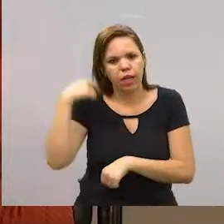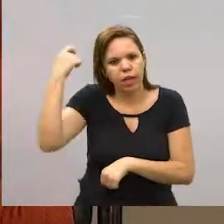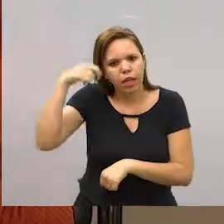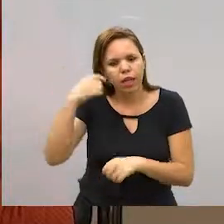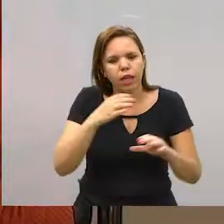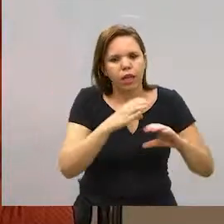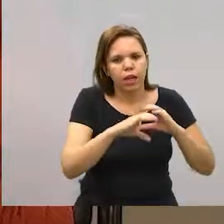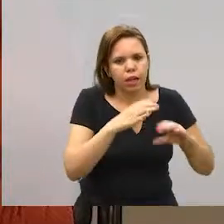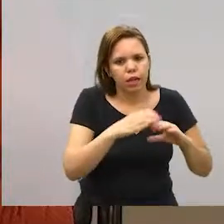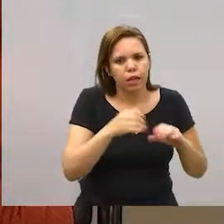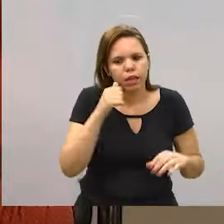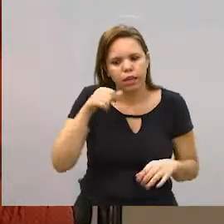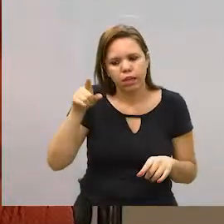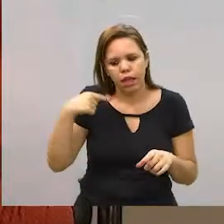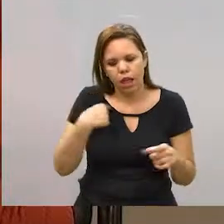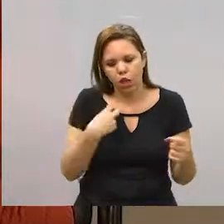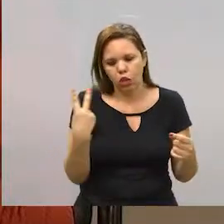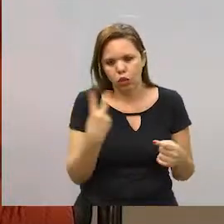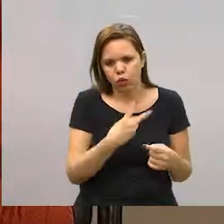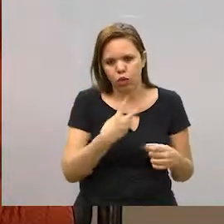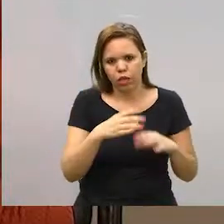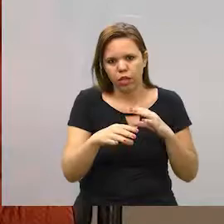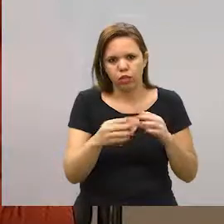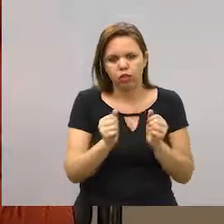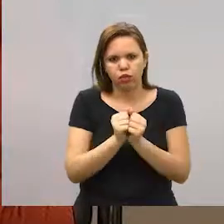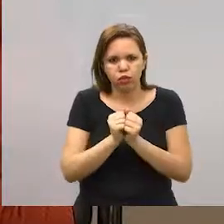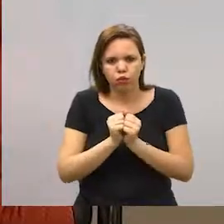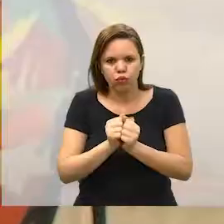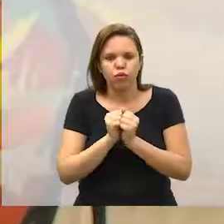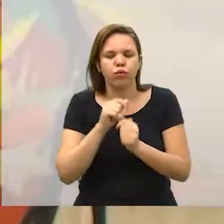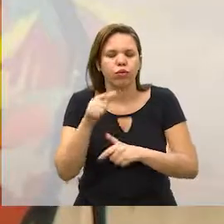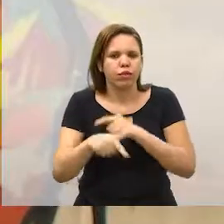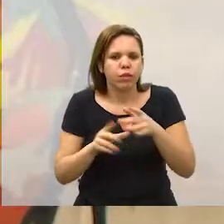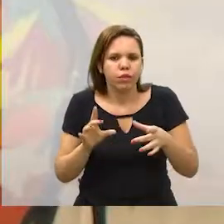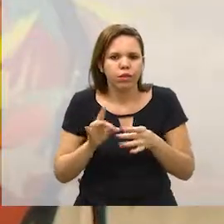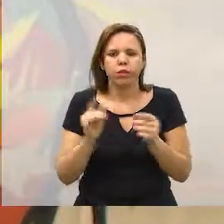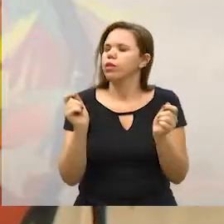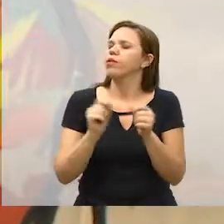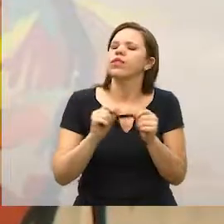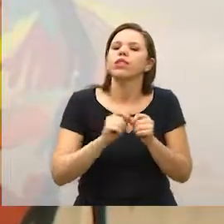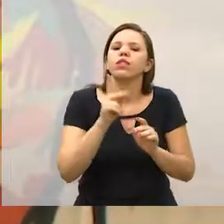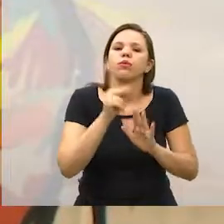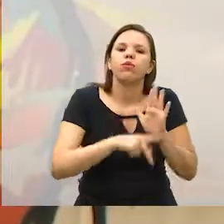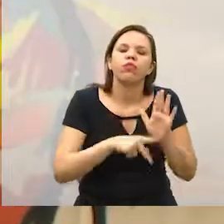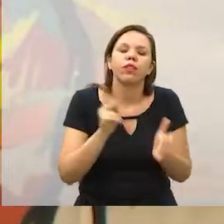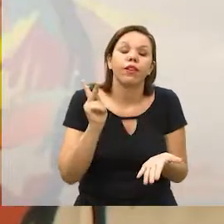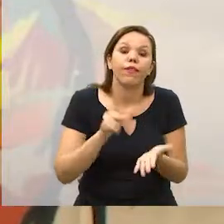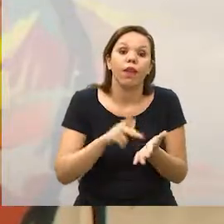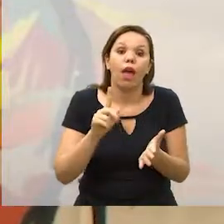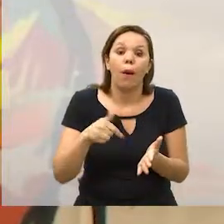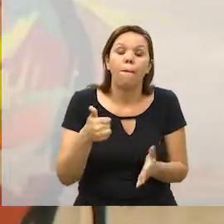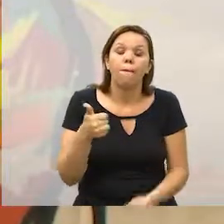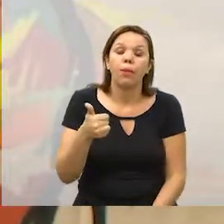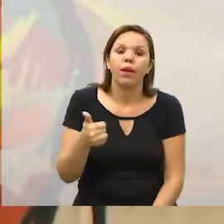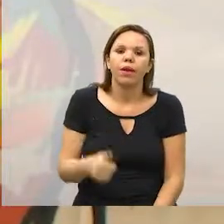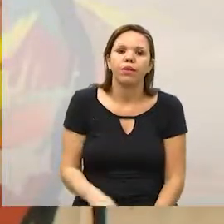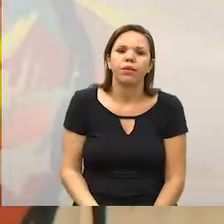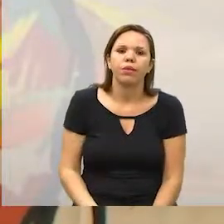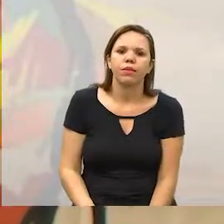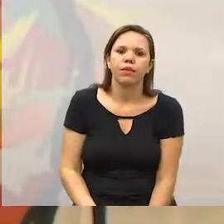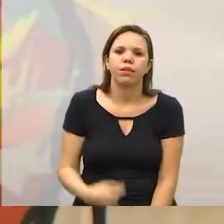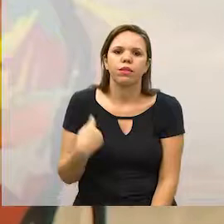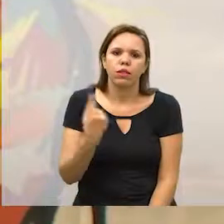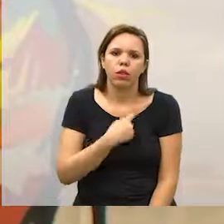ela é atriz, cantora, e eu cantando, para que nós duas juntas pudéssemos fazer esse projeto, que na verdade é o